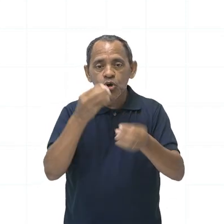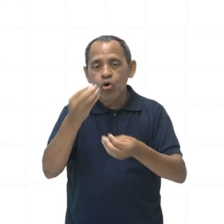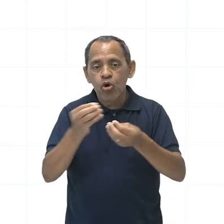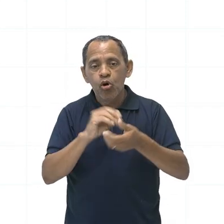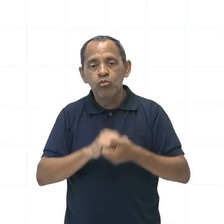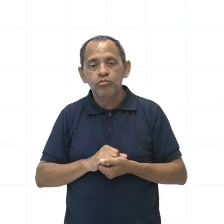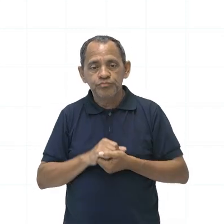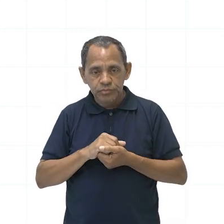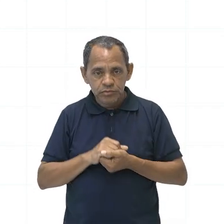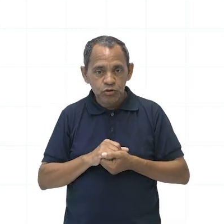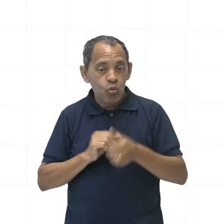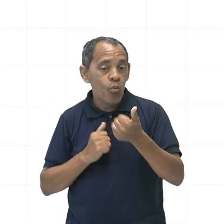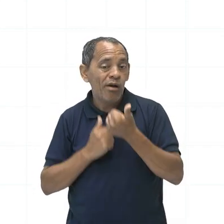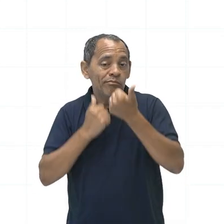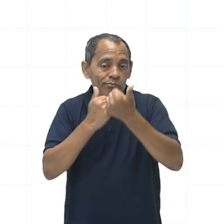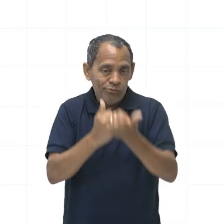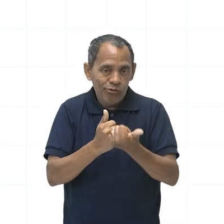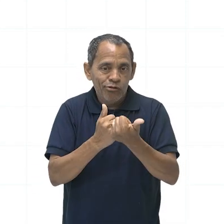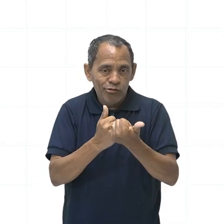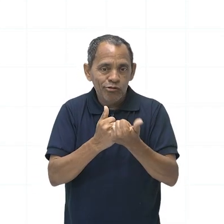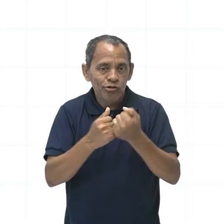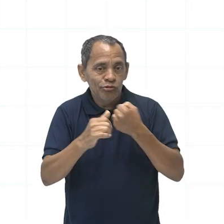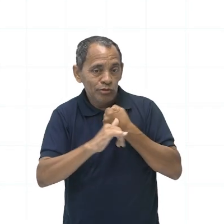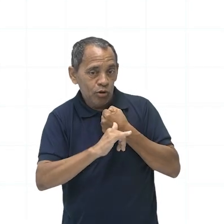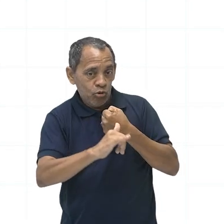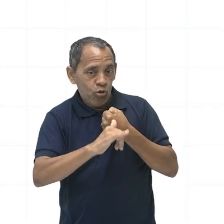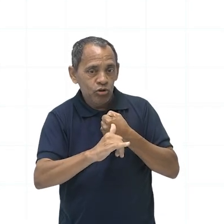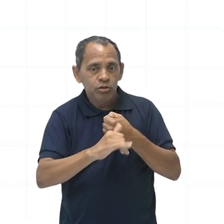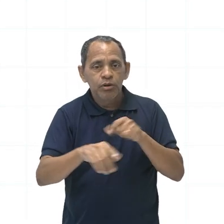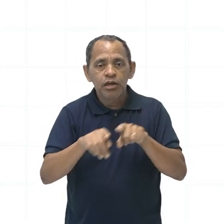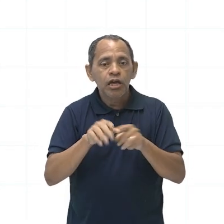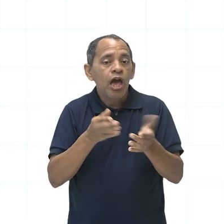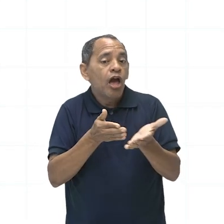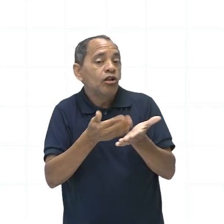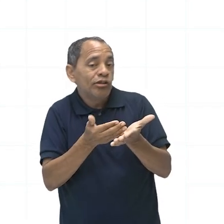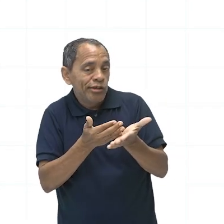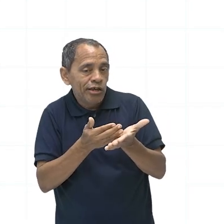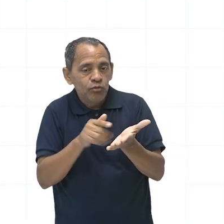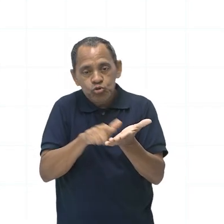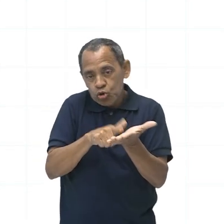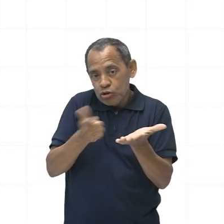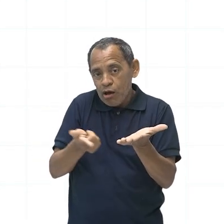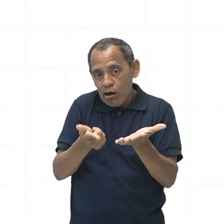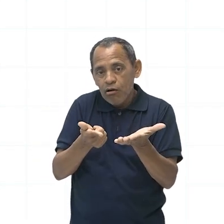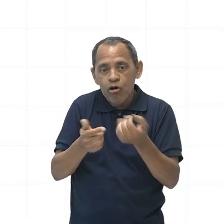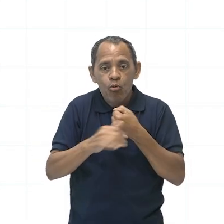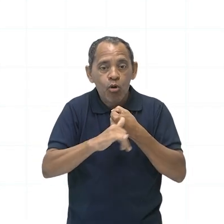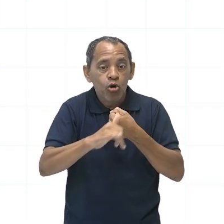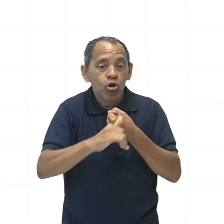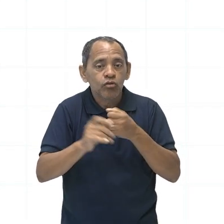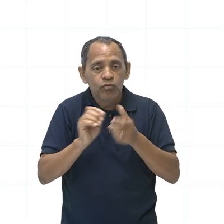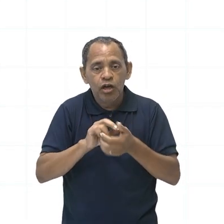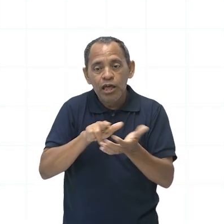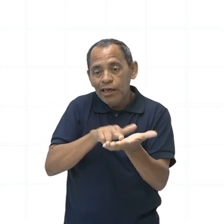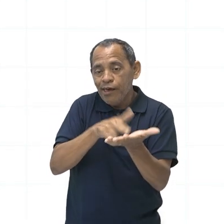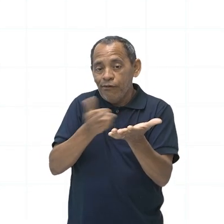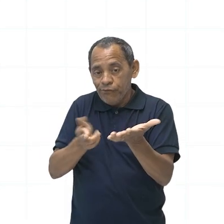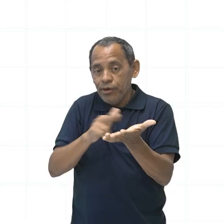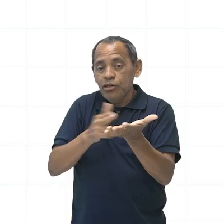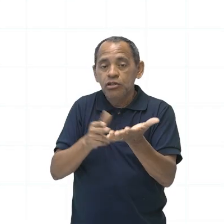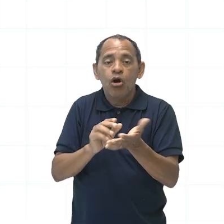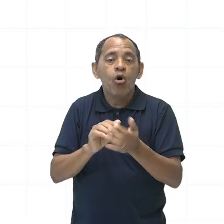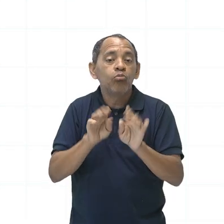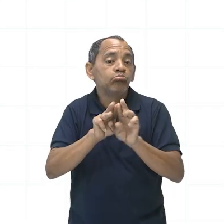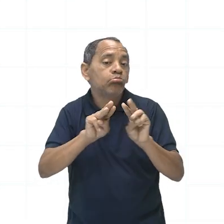textual no qual está aquela crônica, né? Então, é um livro, é um jornal, vai ser uma crônica que vai circular em uma revista ou um site